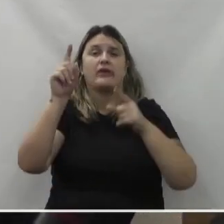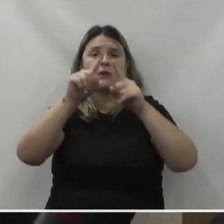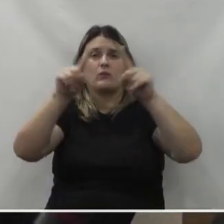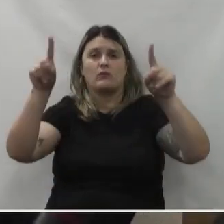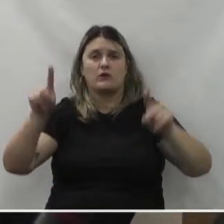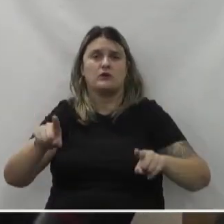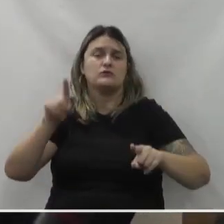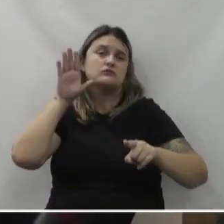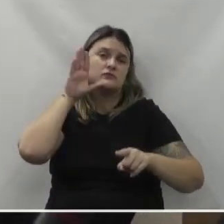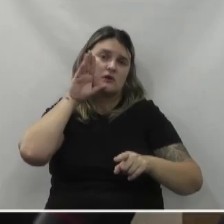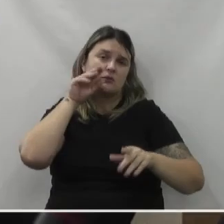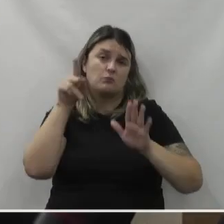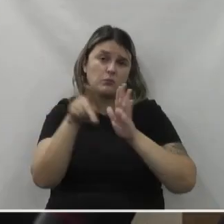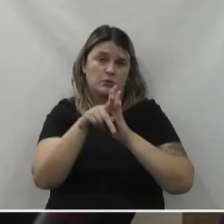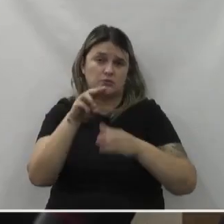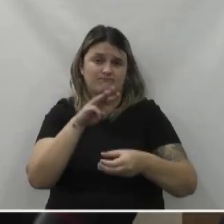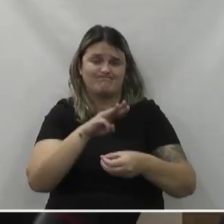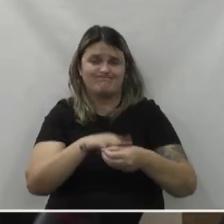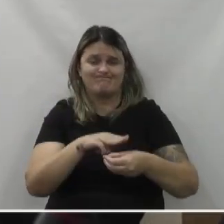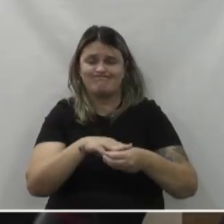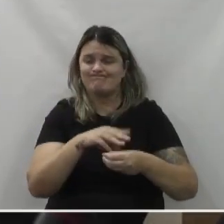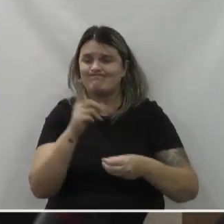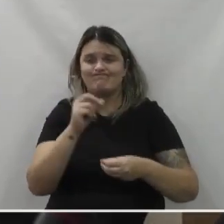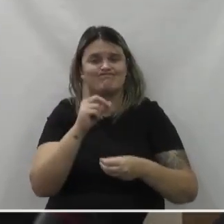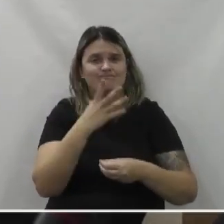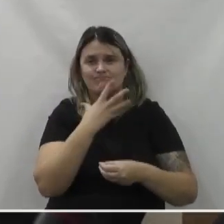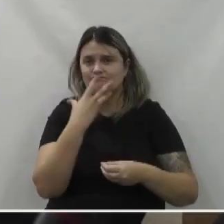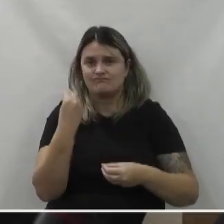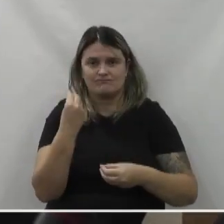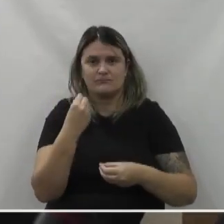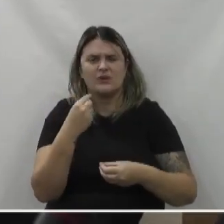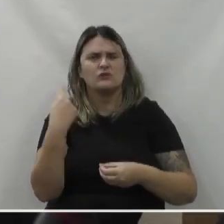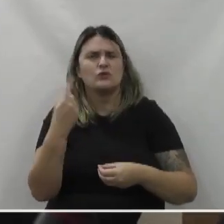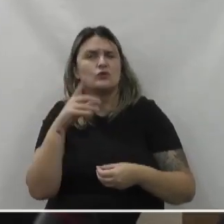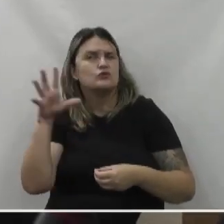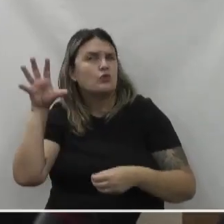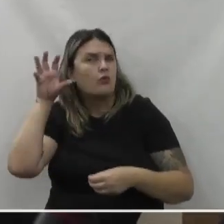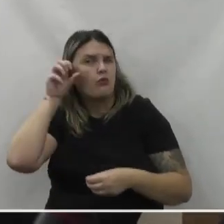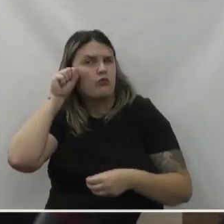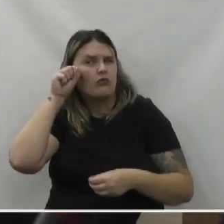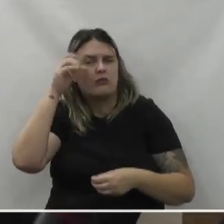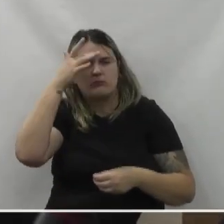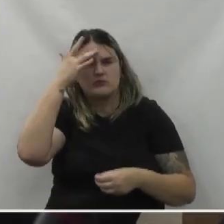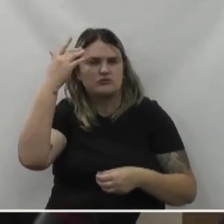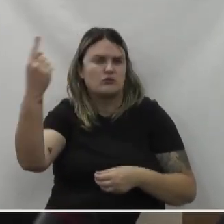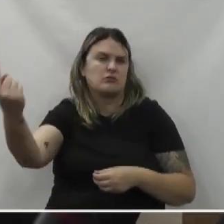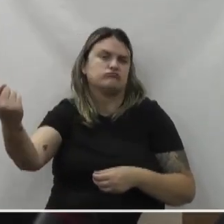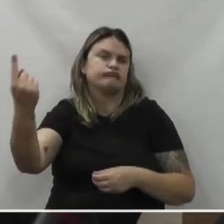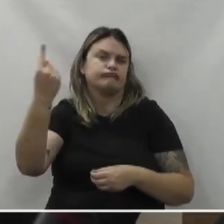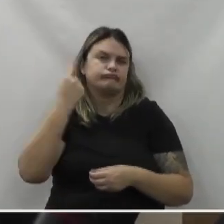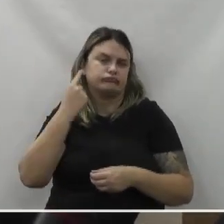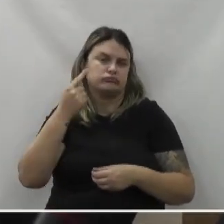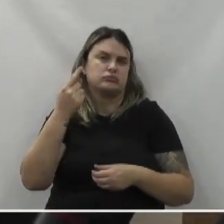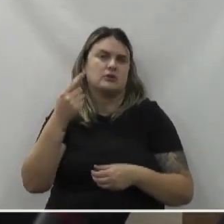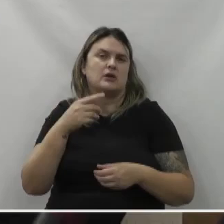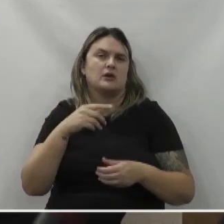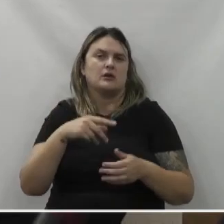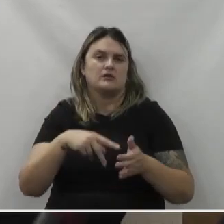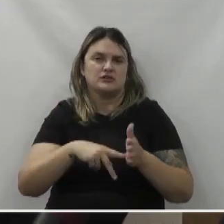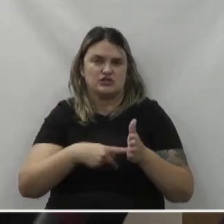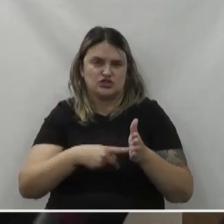enfim, e chega ao nosso conhecimento, por meio até do Sindicato